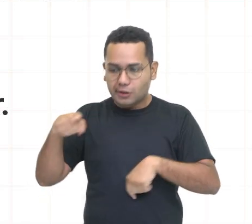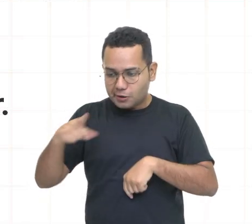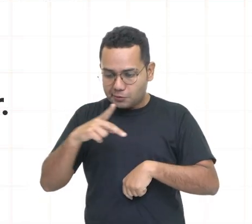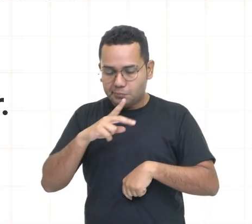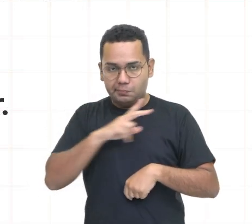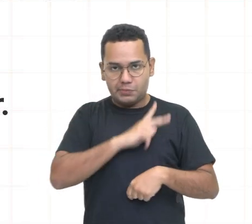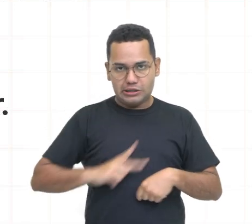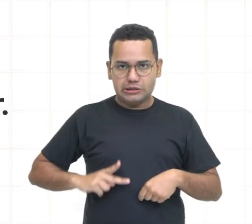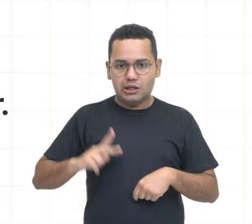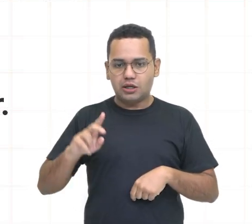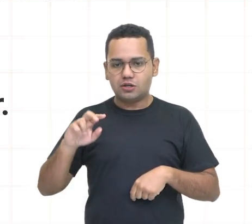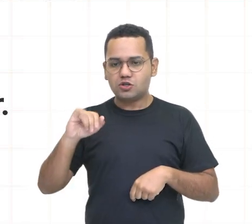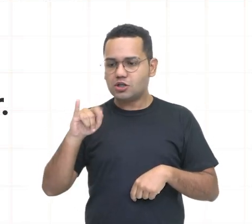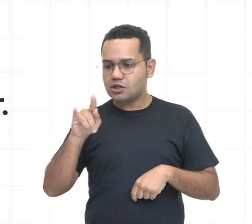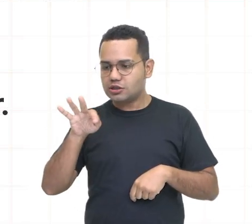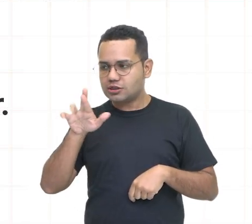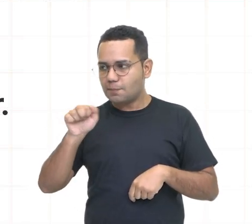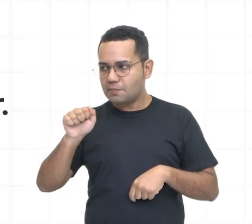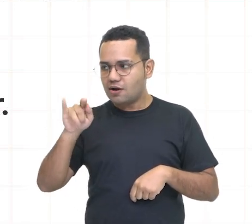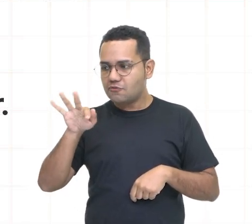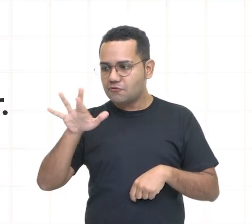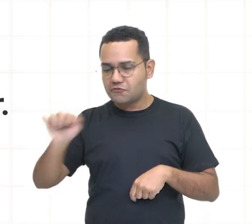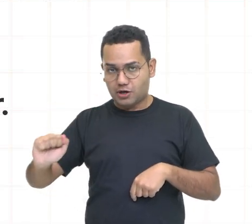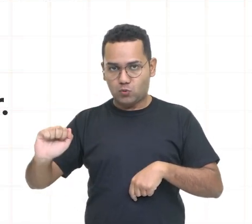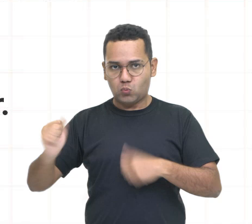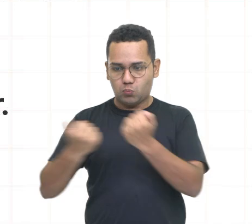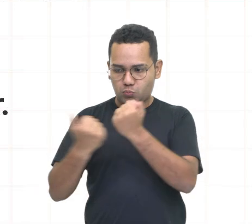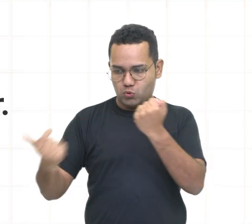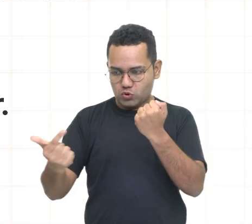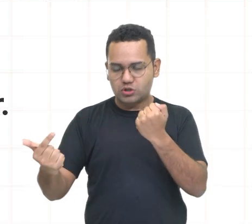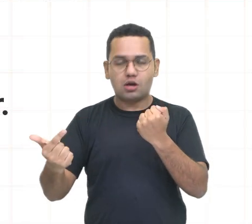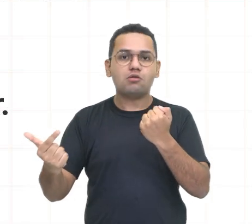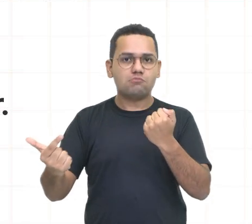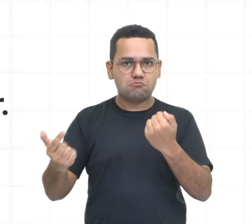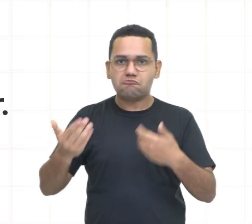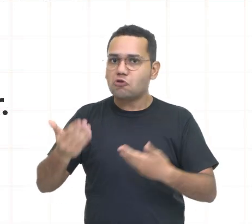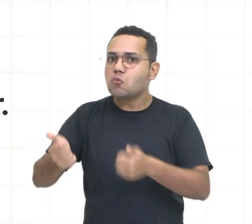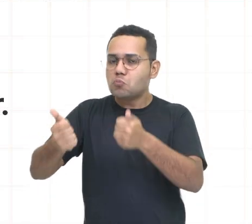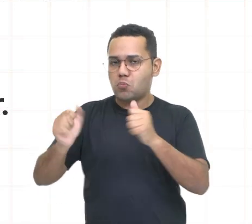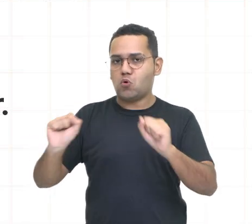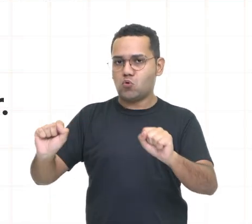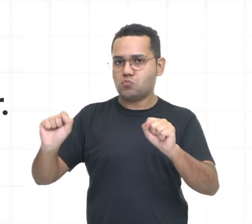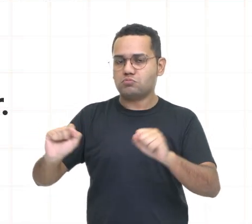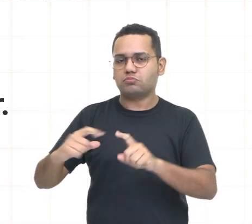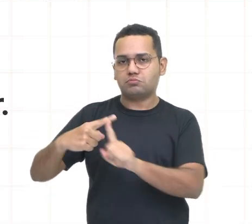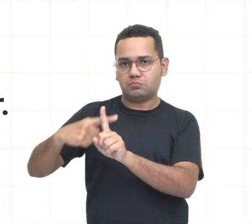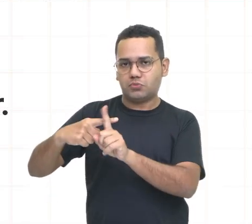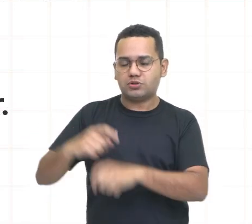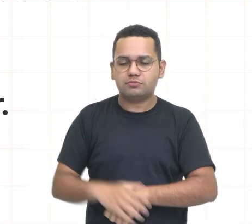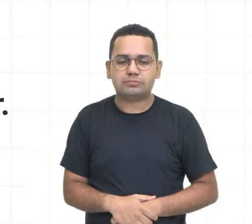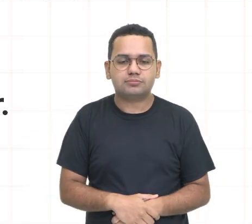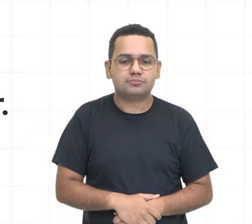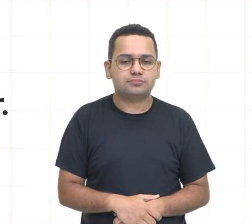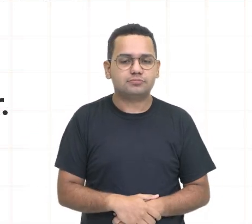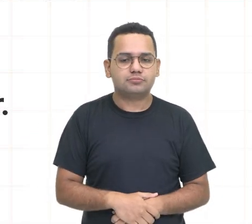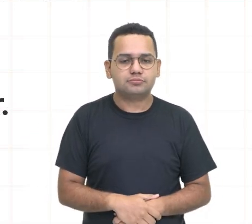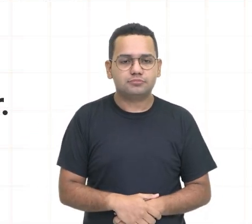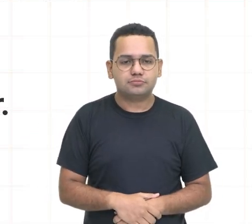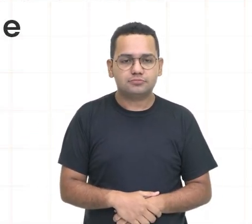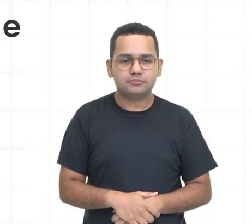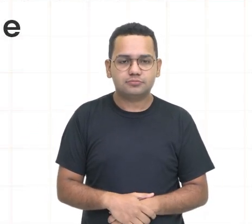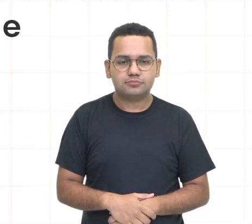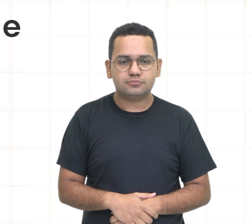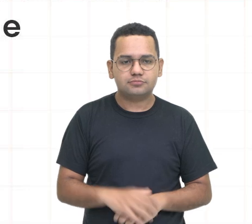positivo, tá? Ainda dentro do governo Itamar Franco, você teve, né, o contexto de